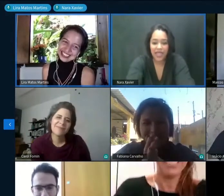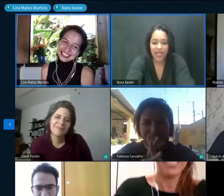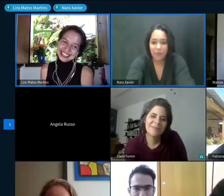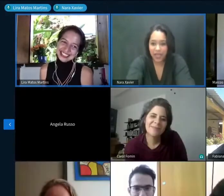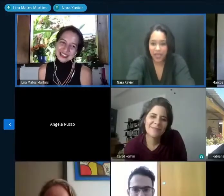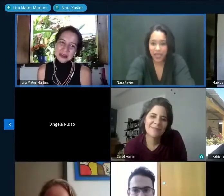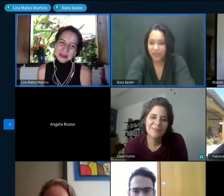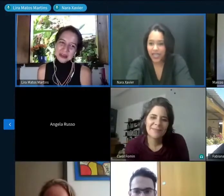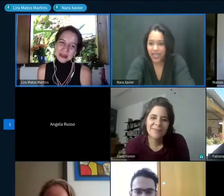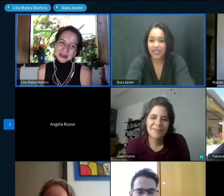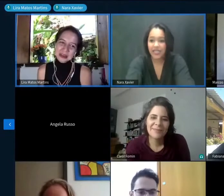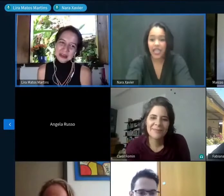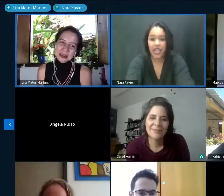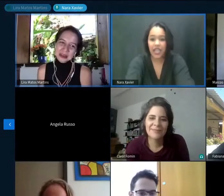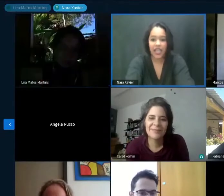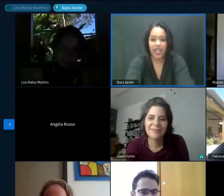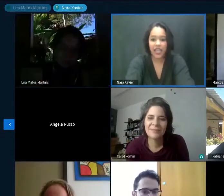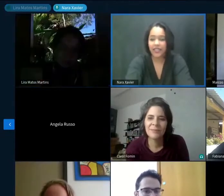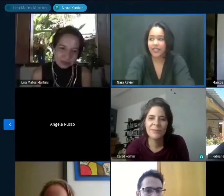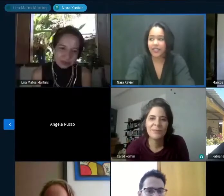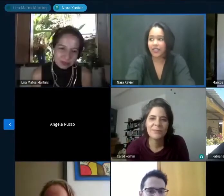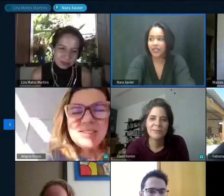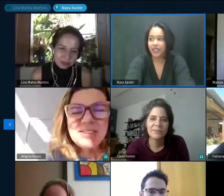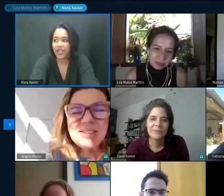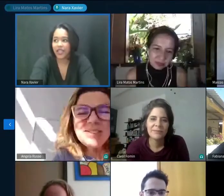Maravilha. Sabe aquele momento que eu ficaria assim,